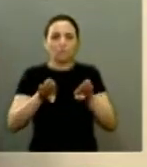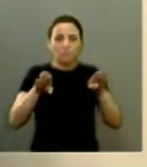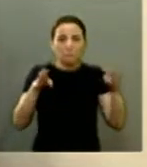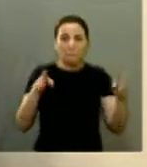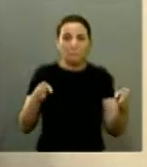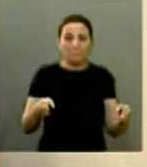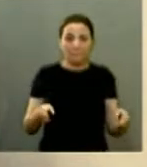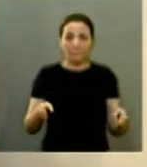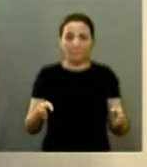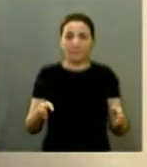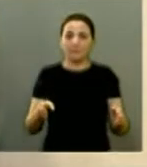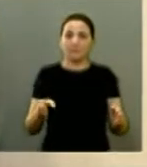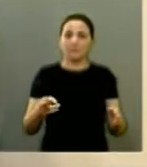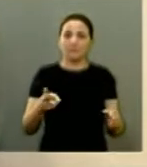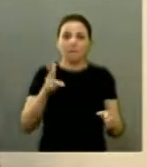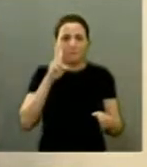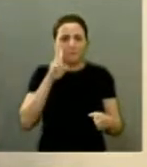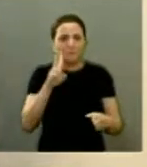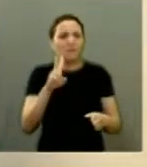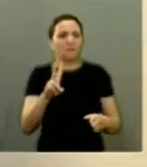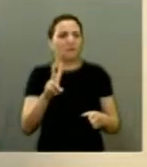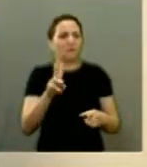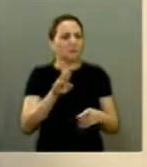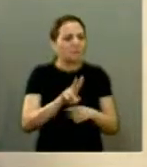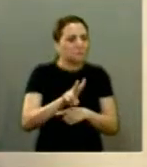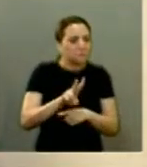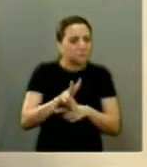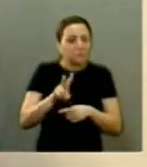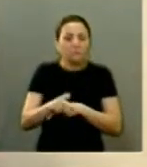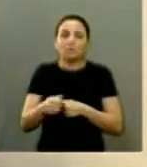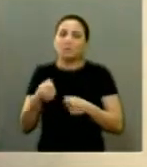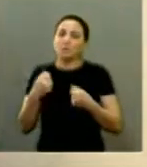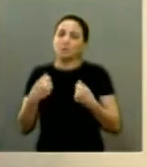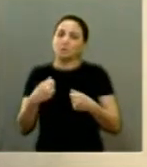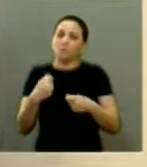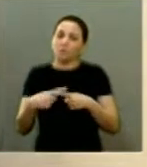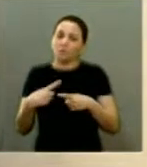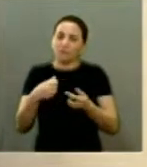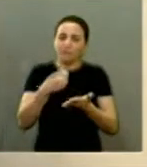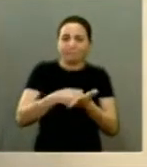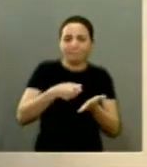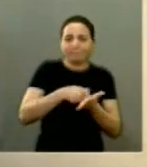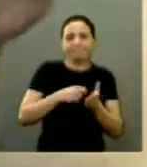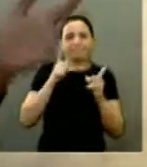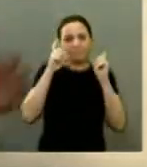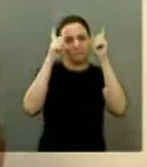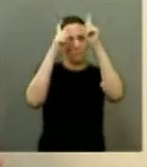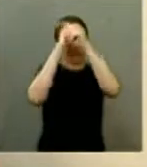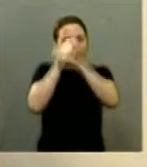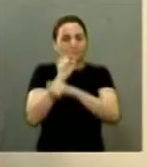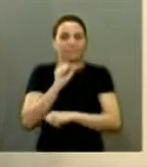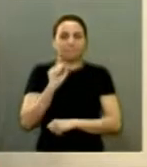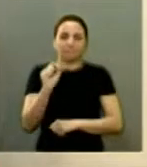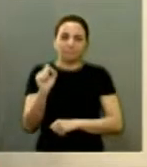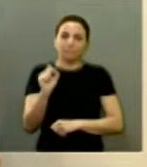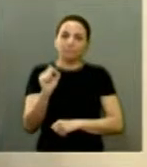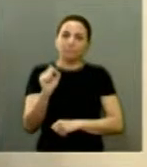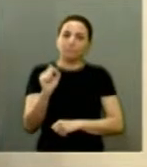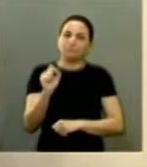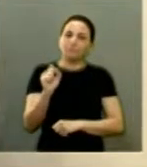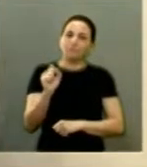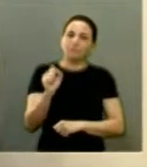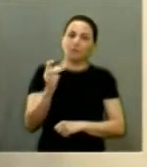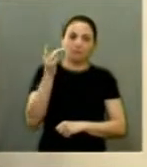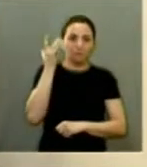palco, que olhem, que tomem conta, porque é uma luta difícil, gente. E a gente já sabe